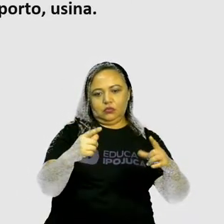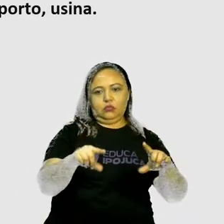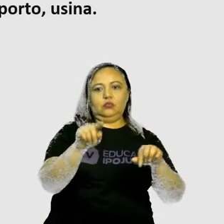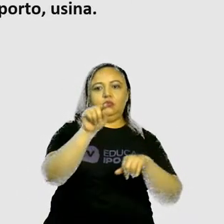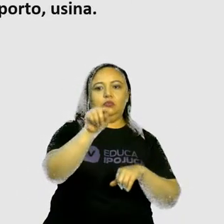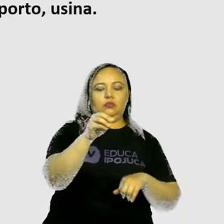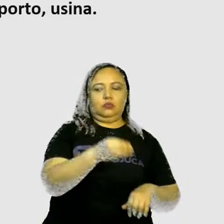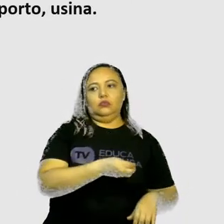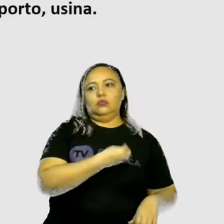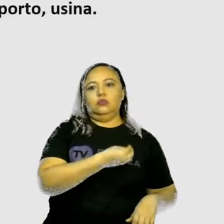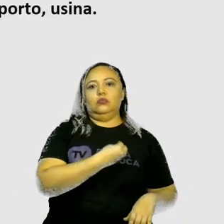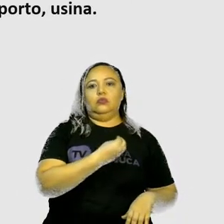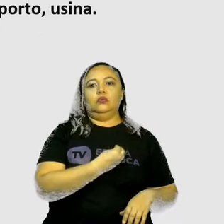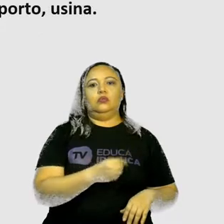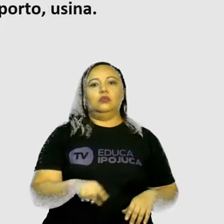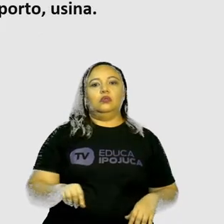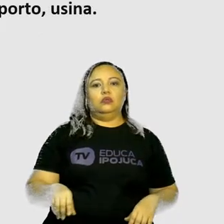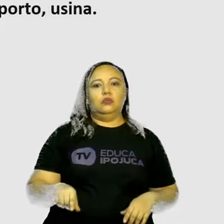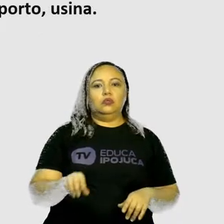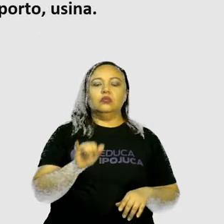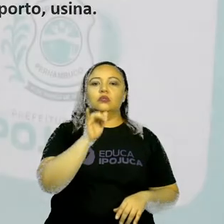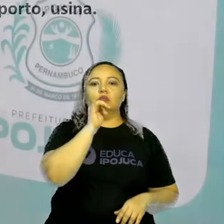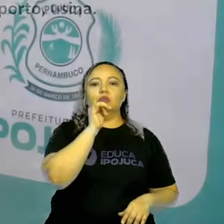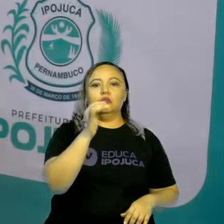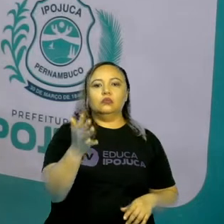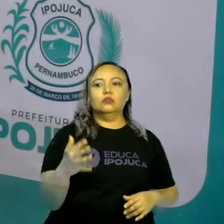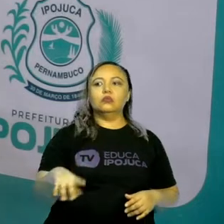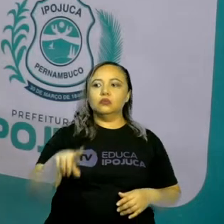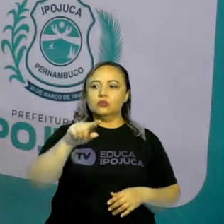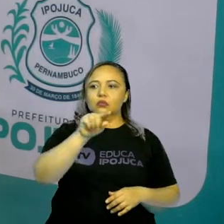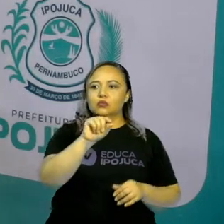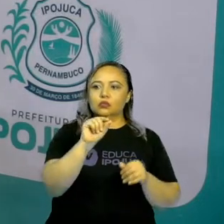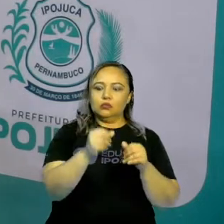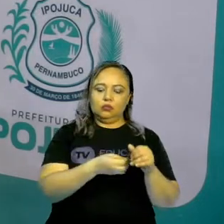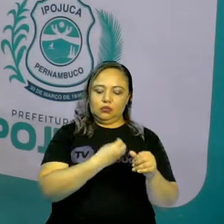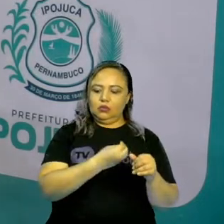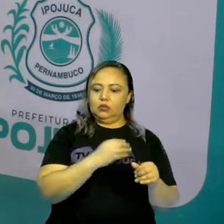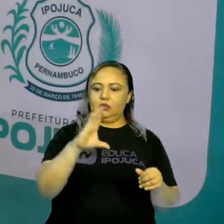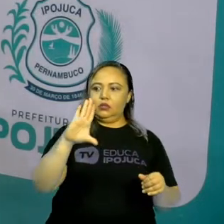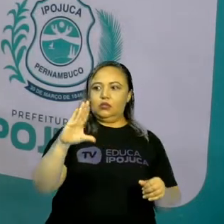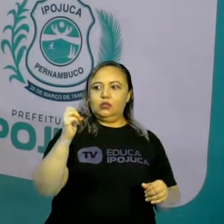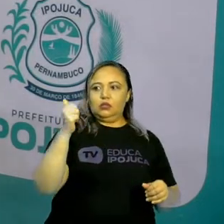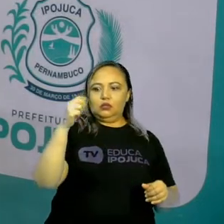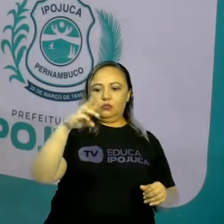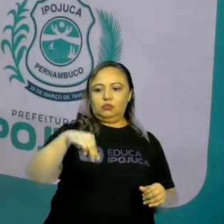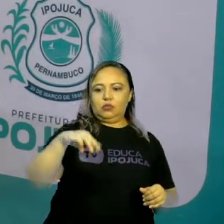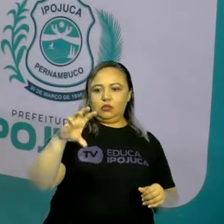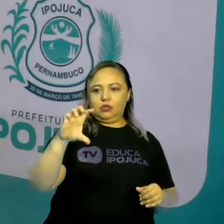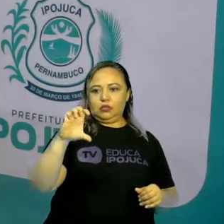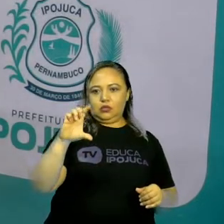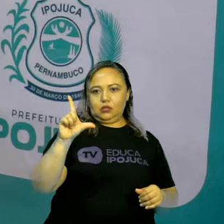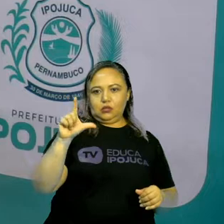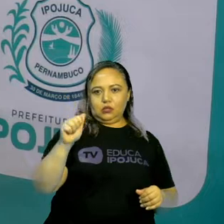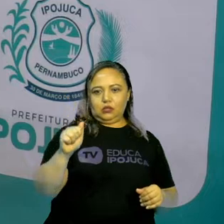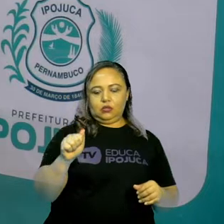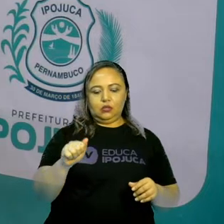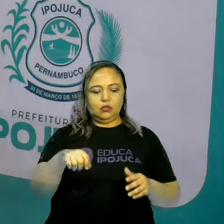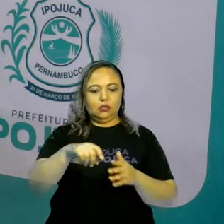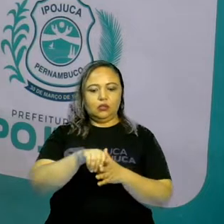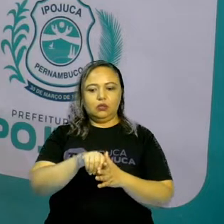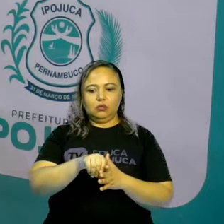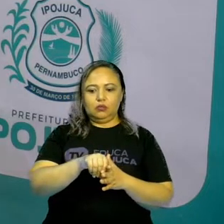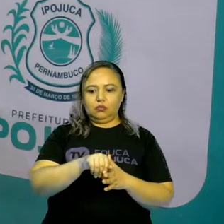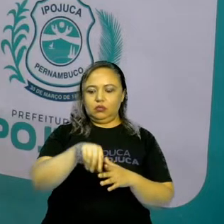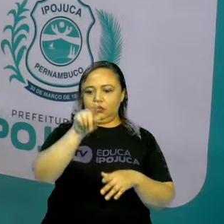seja, se você mora em Camela, você vai fazer uma pesquisa sobre Camela. Se você